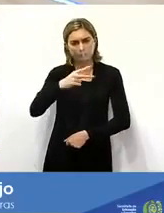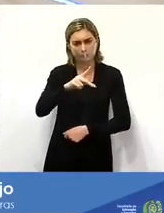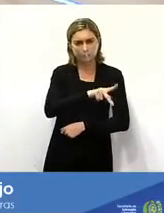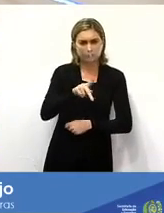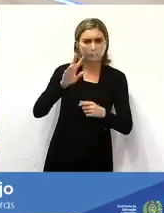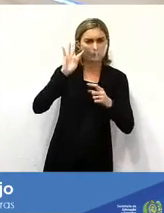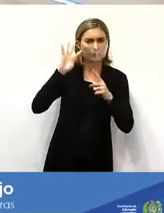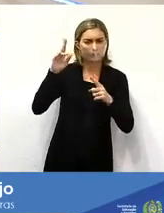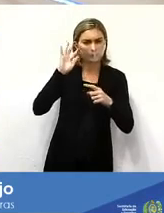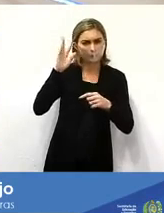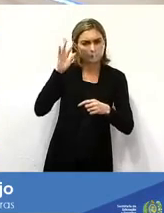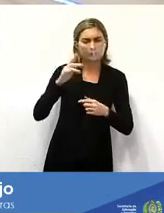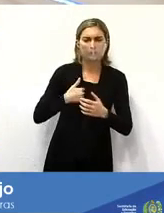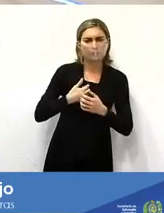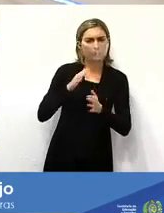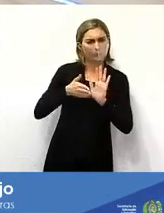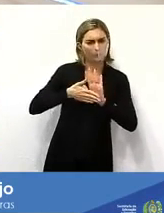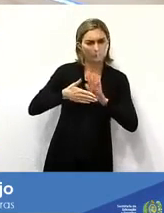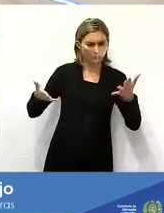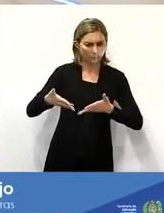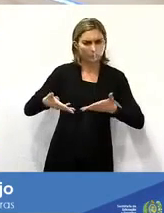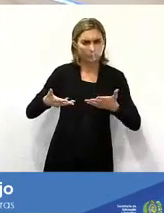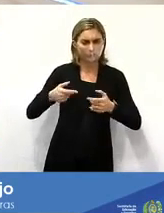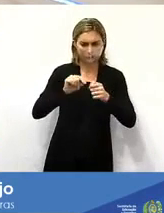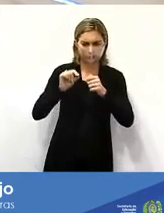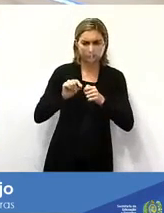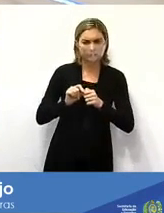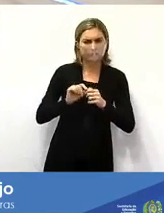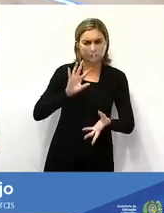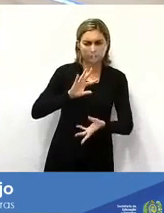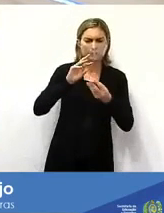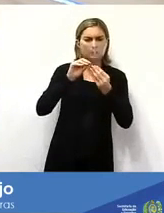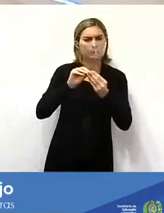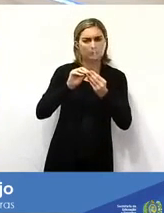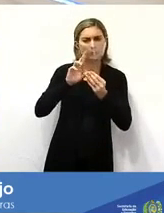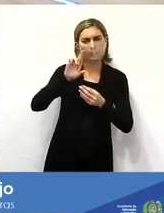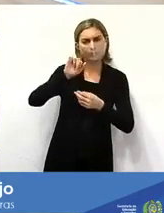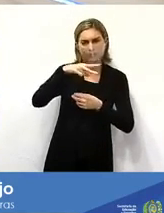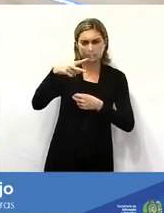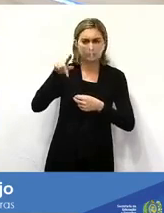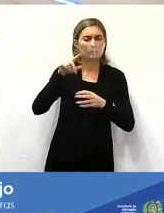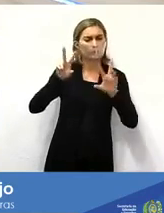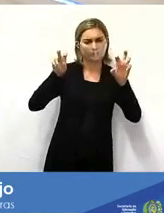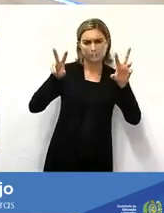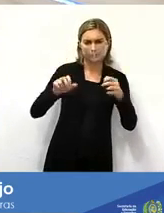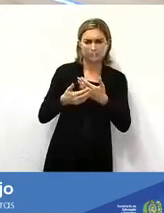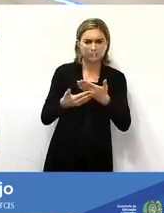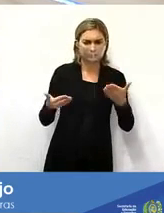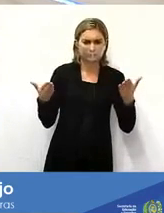professor de filosofia e o propósito de hoje é fazermos uma revisão